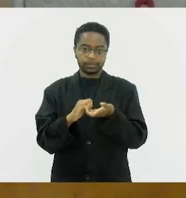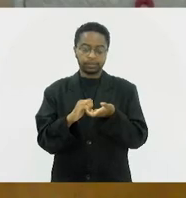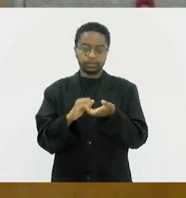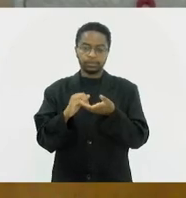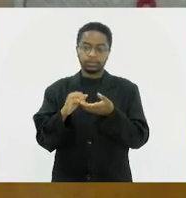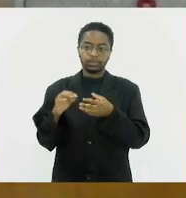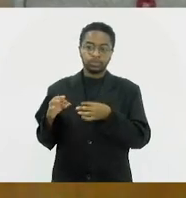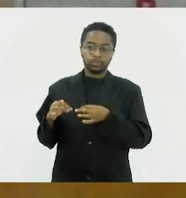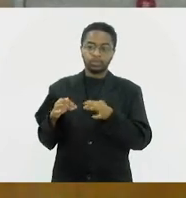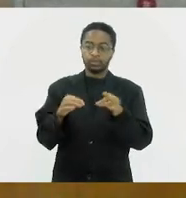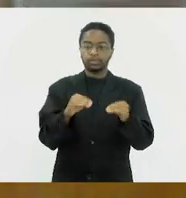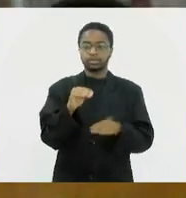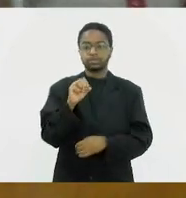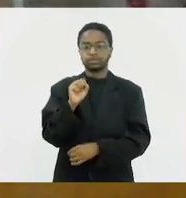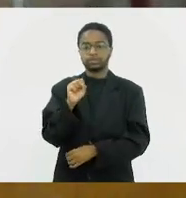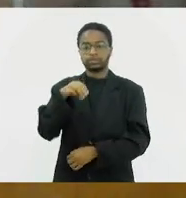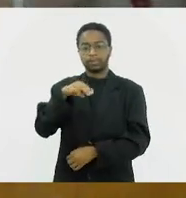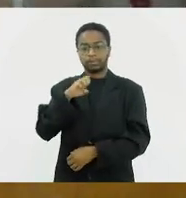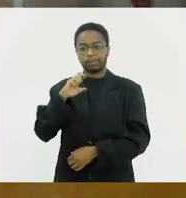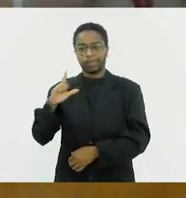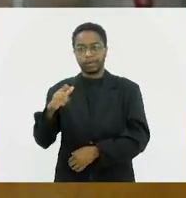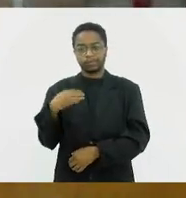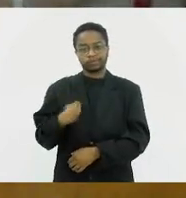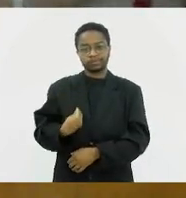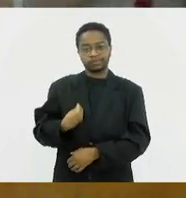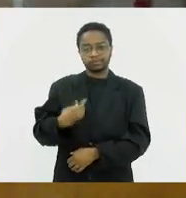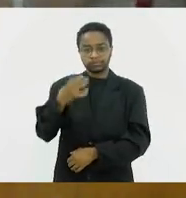aqui presente.